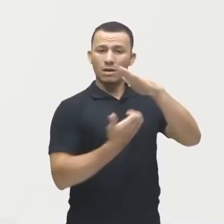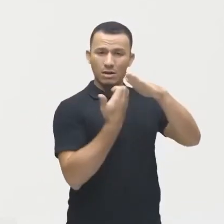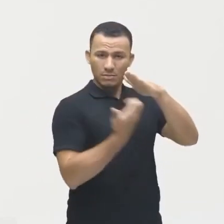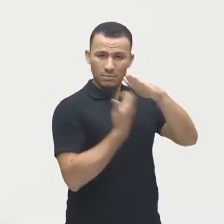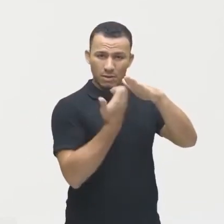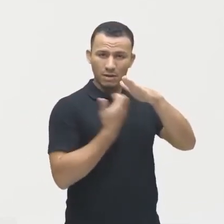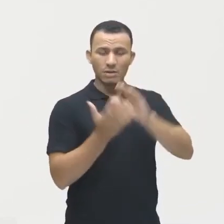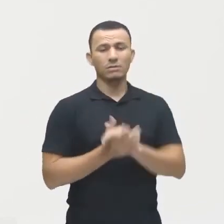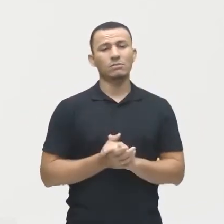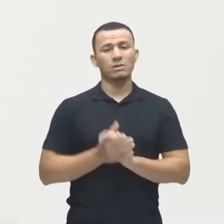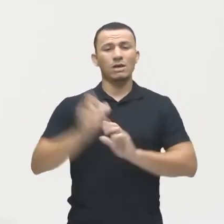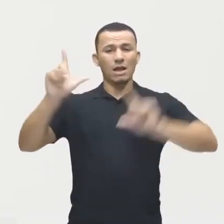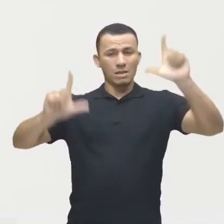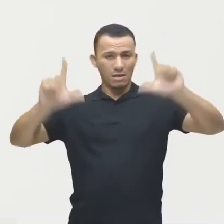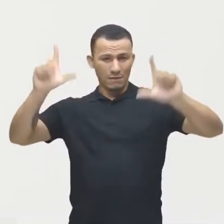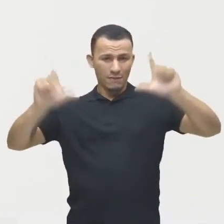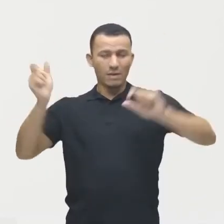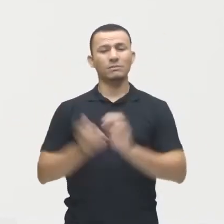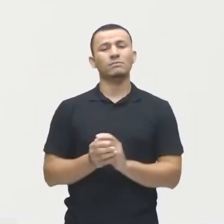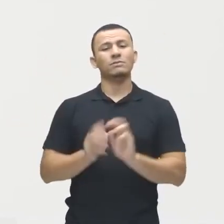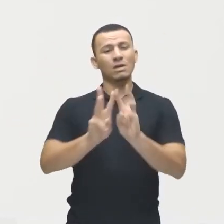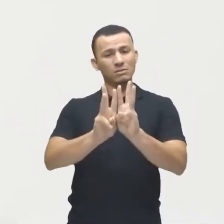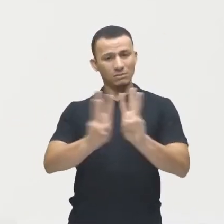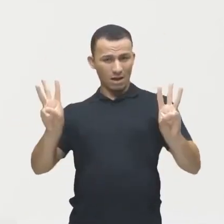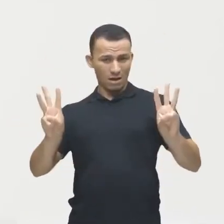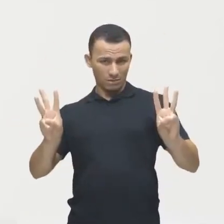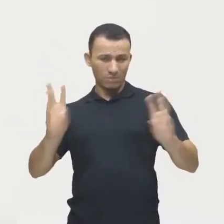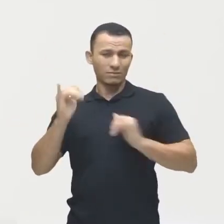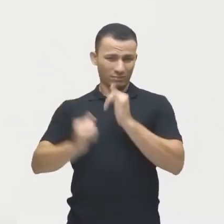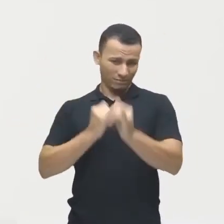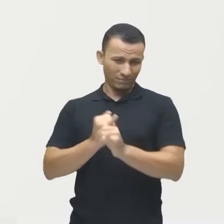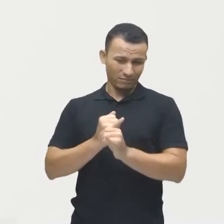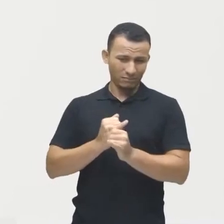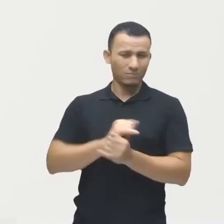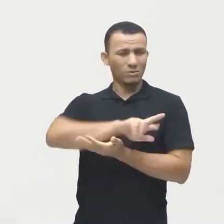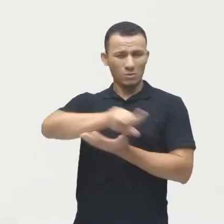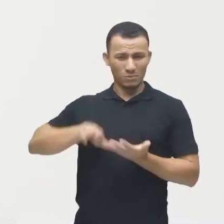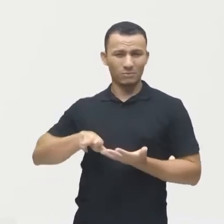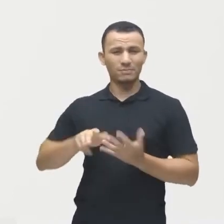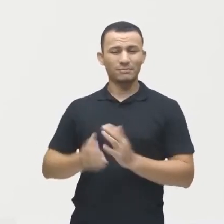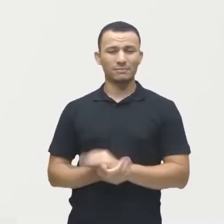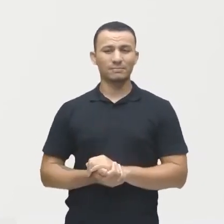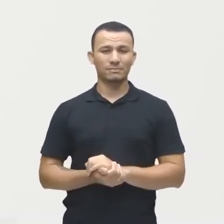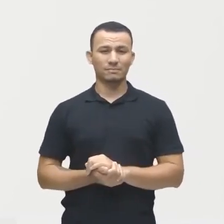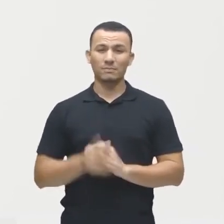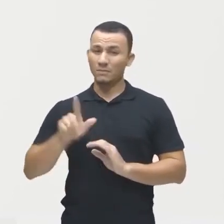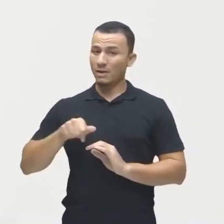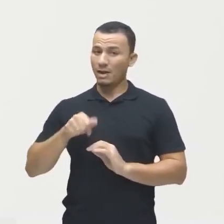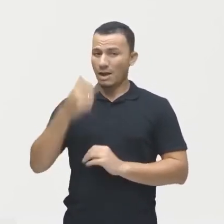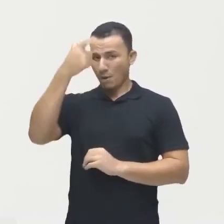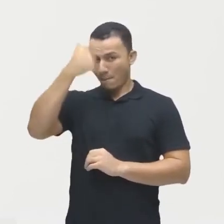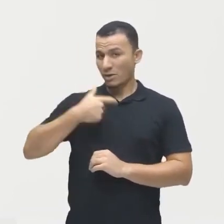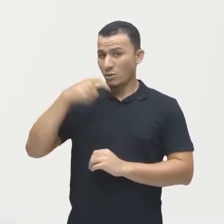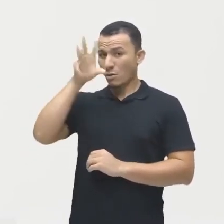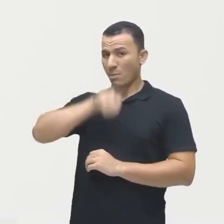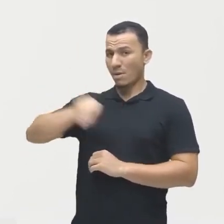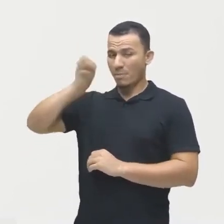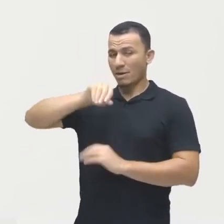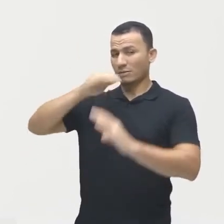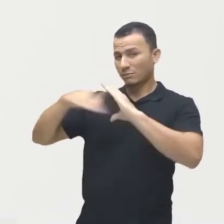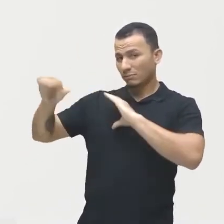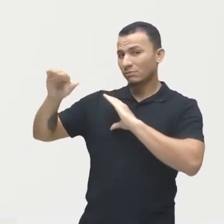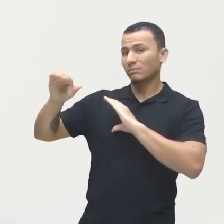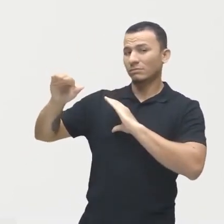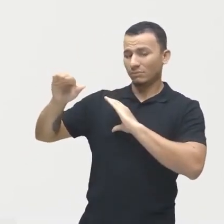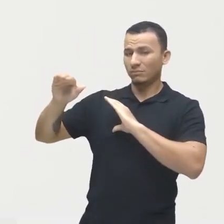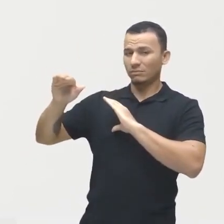canal de televisão, um site na internet e assim por diante. É o emissor. Emissor